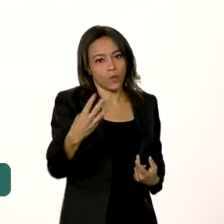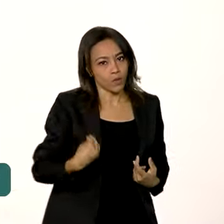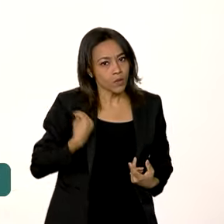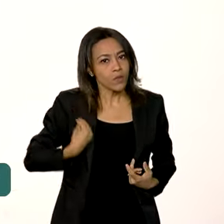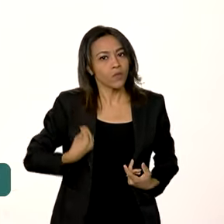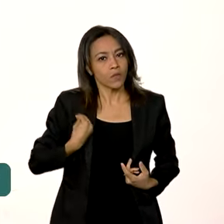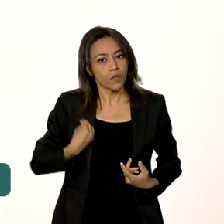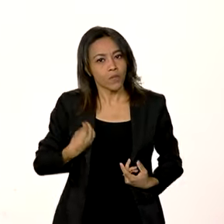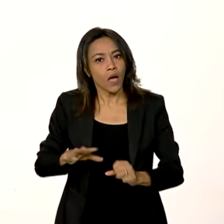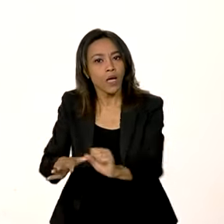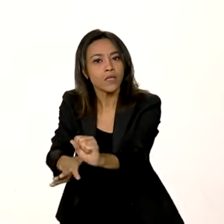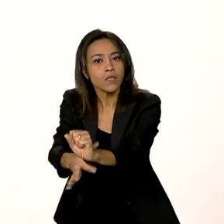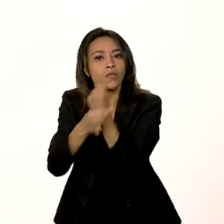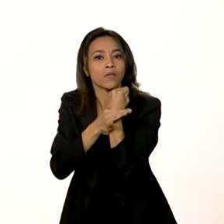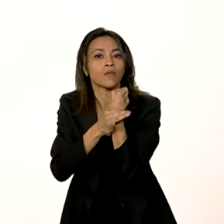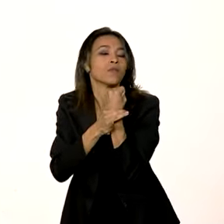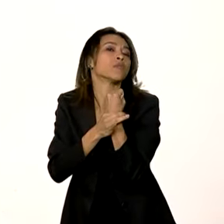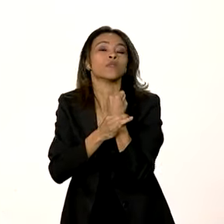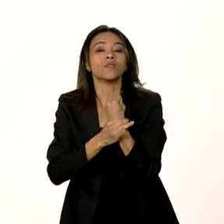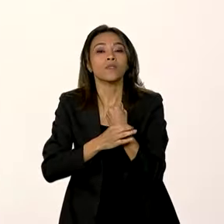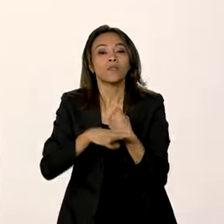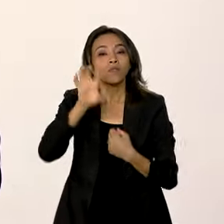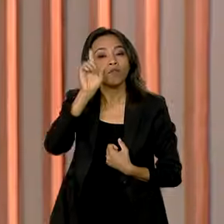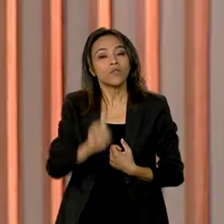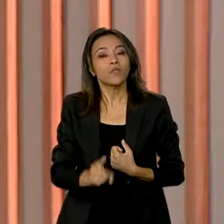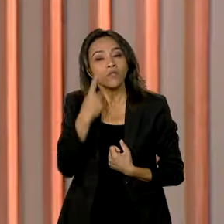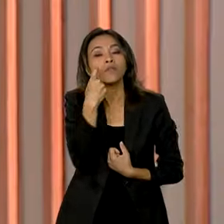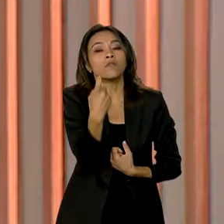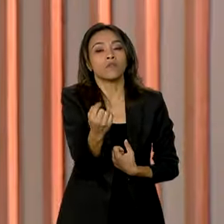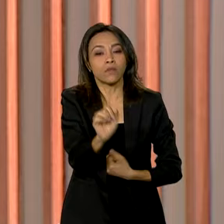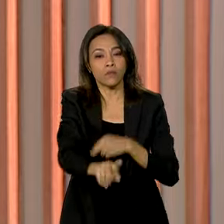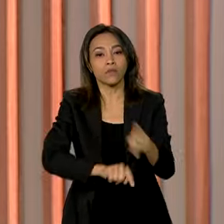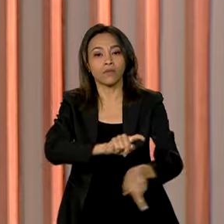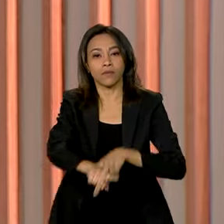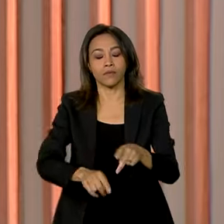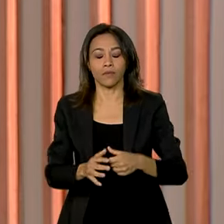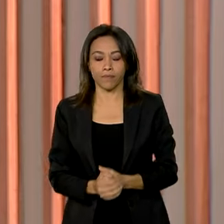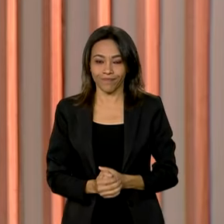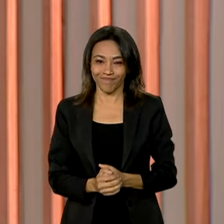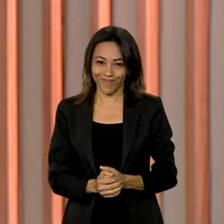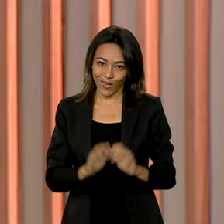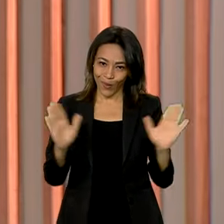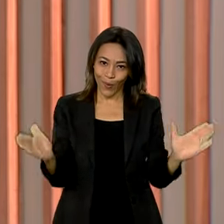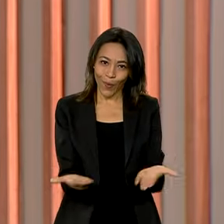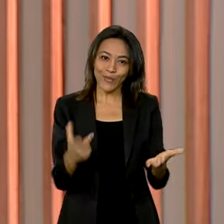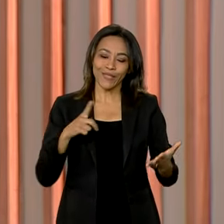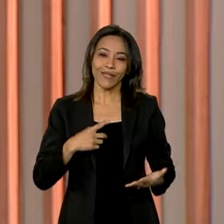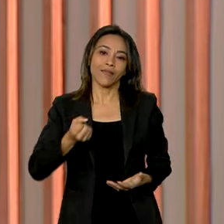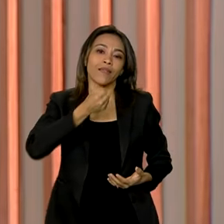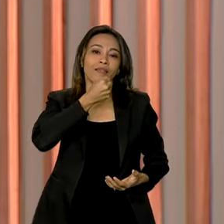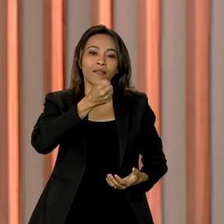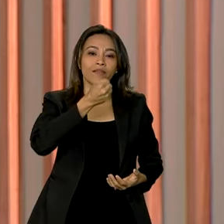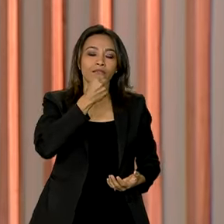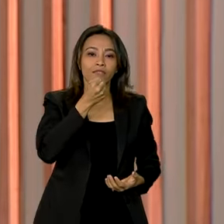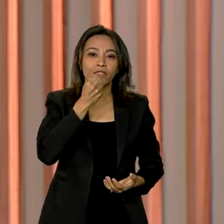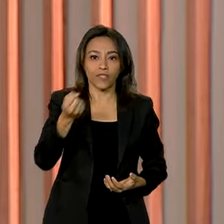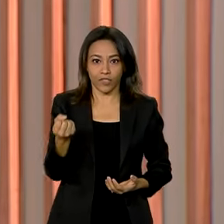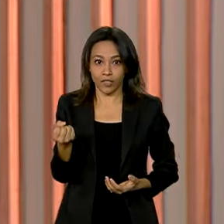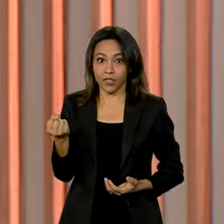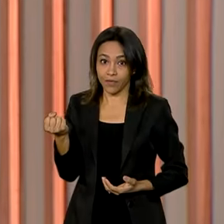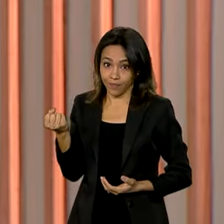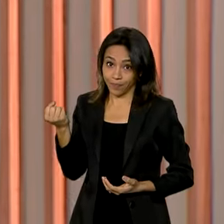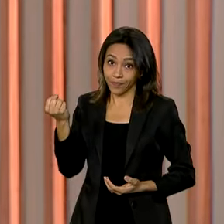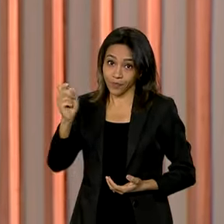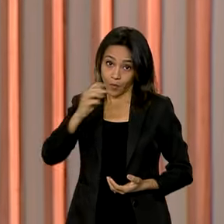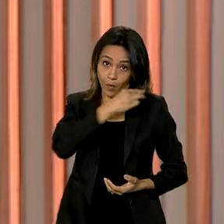de ressonância dos interesses mais profundos do nosso povo. E hoje teve Bom Dia Ministra aqui no Canal Gov com